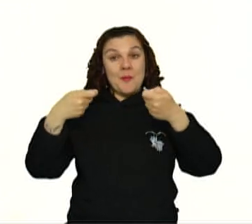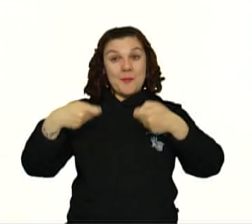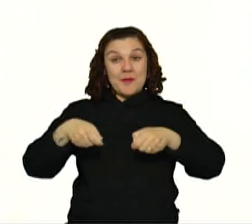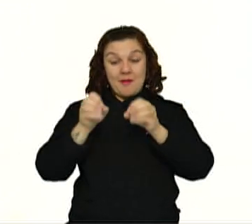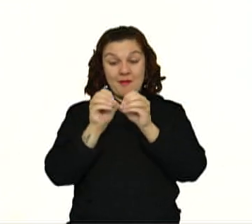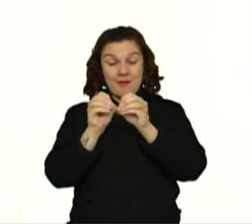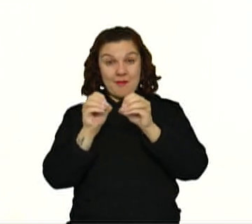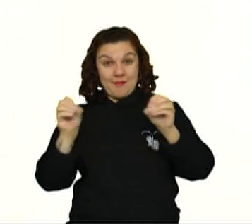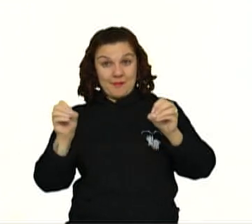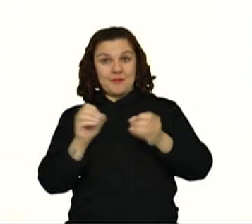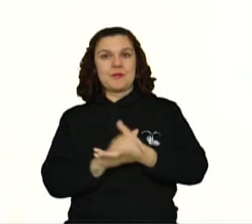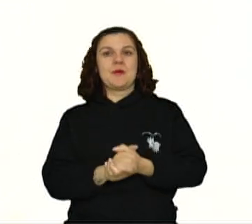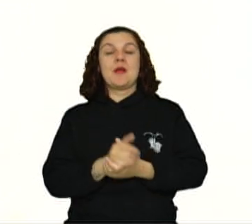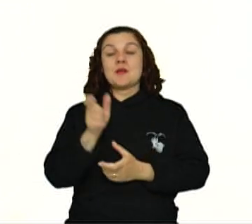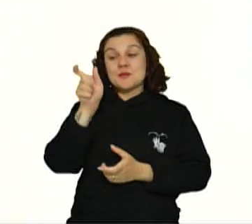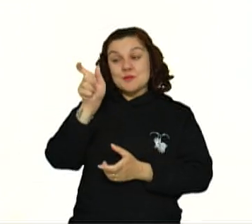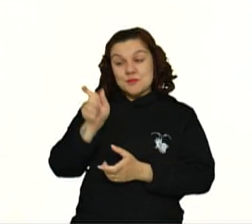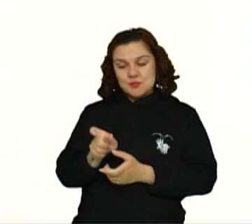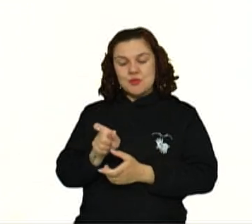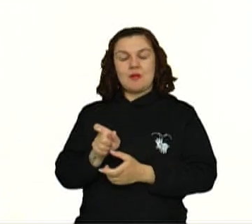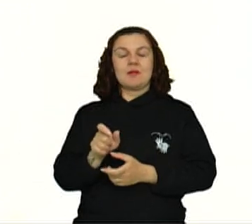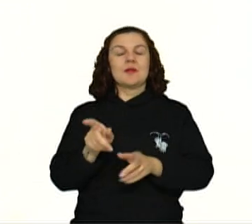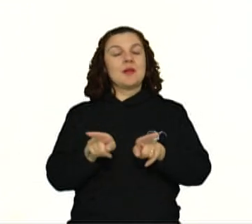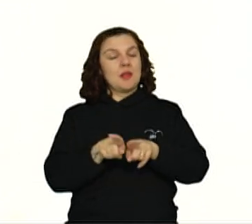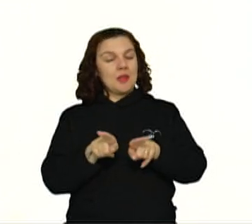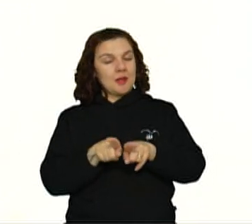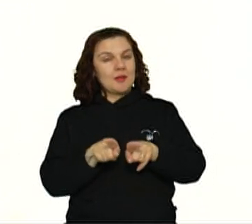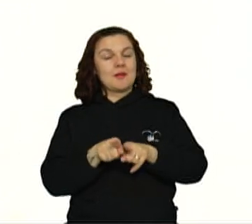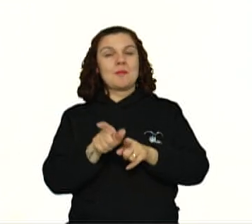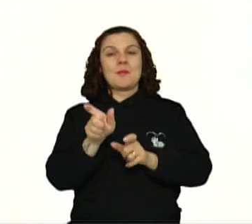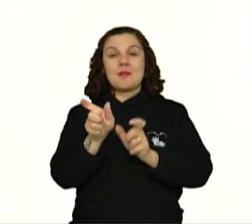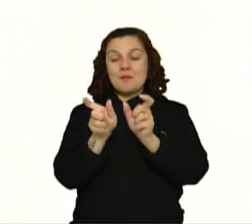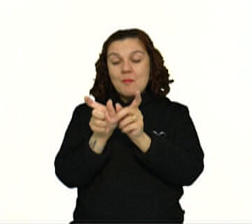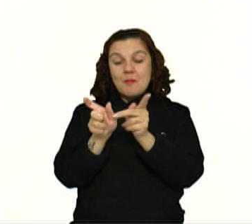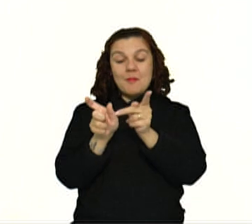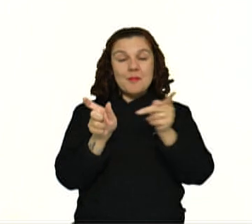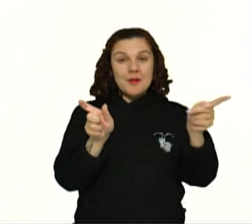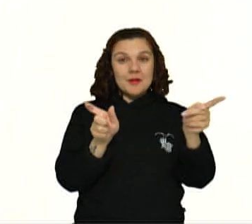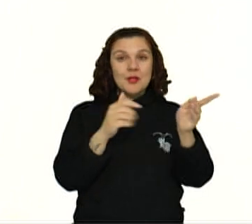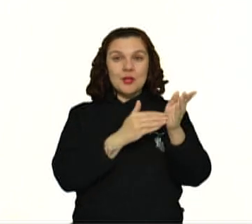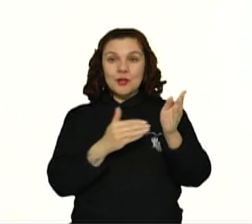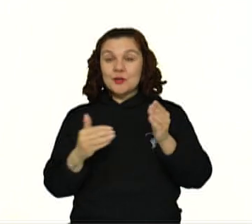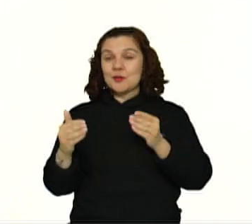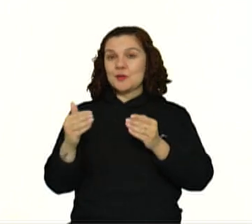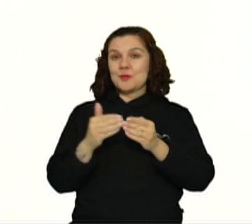da oração, que é o sujeito e predicado. Verificamos ali